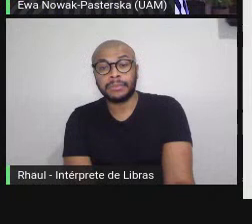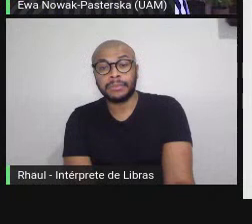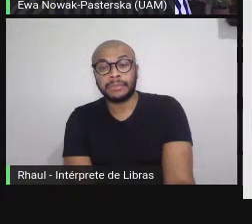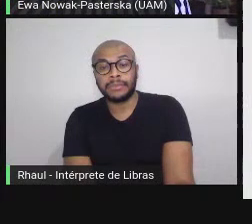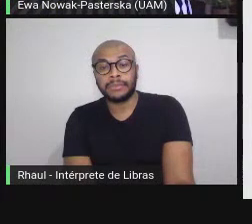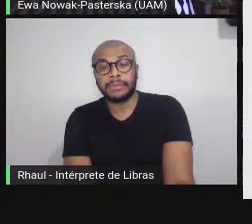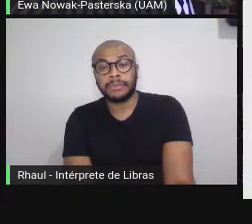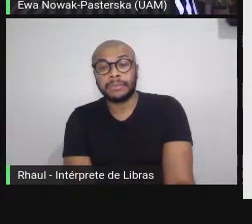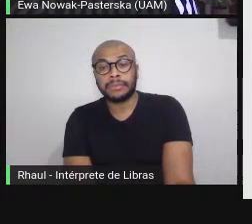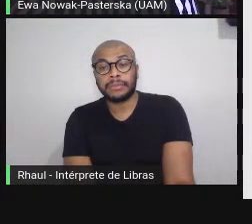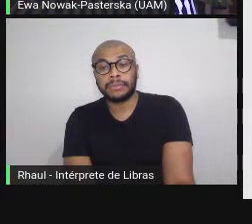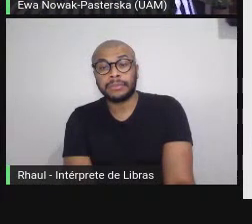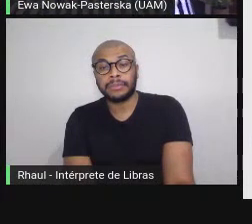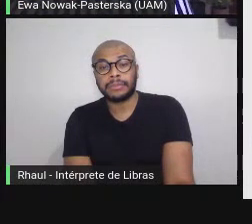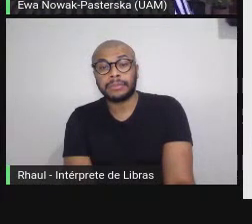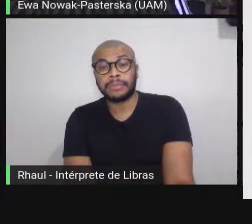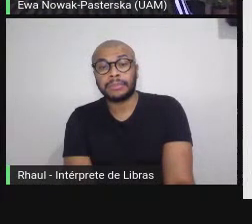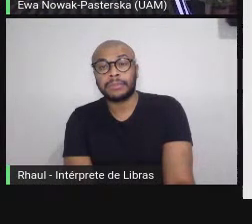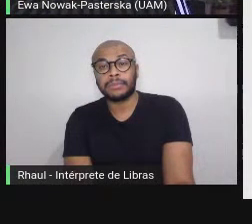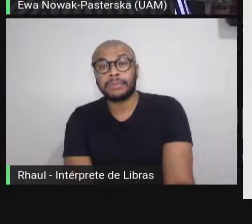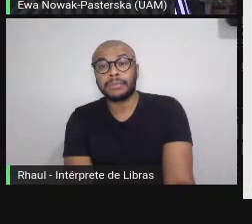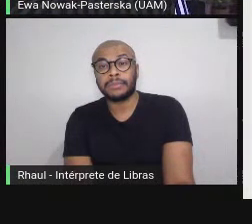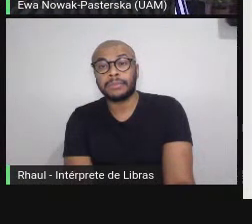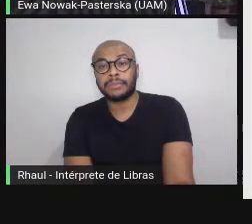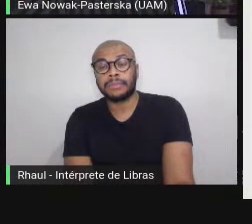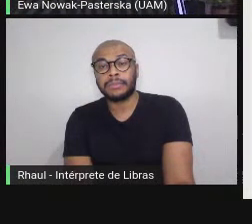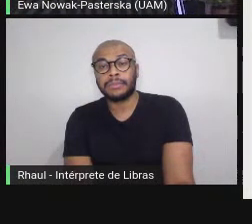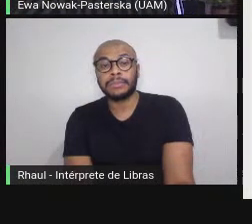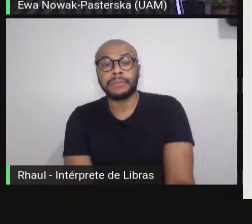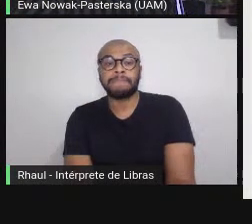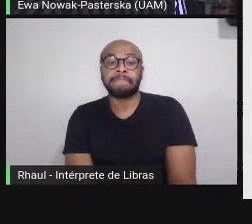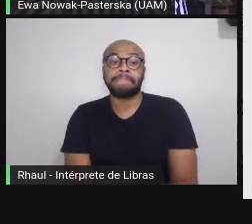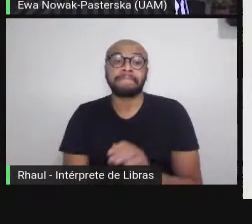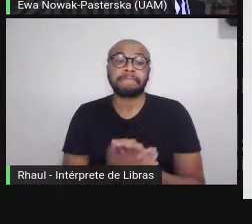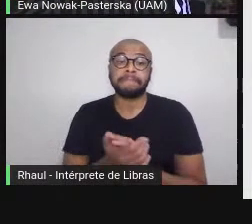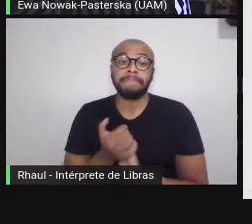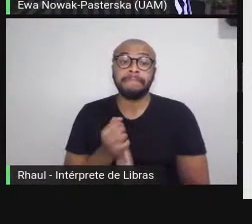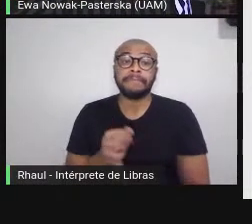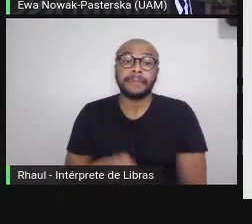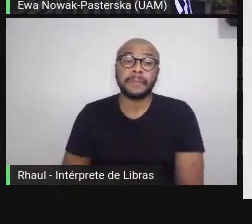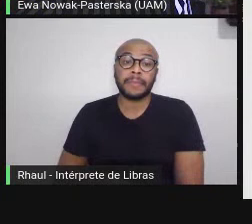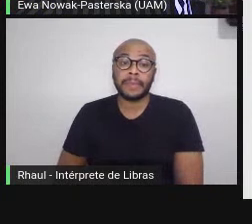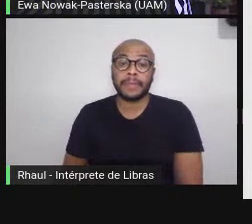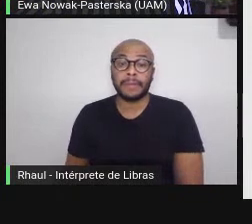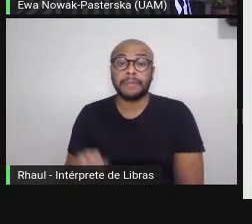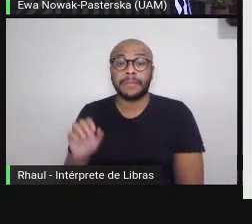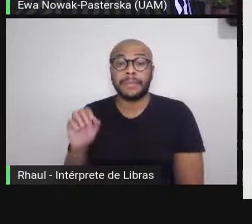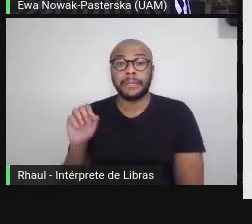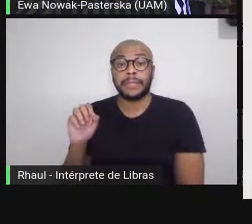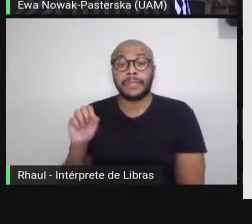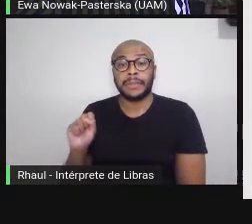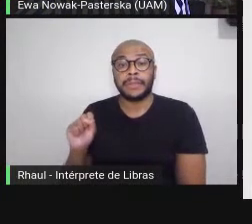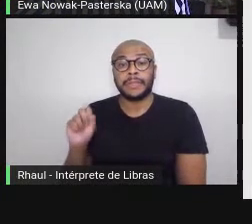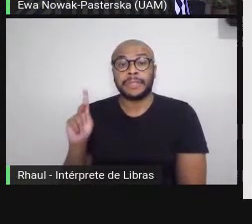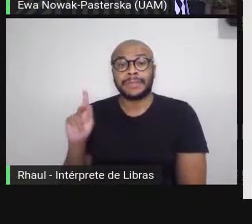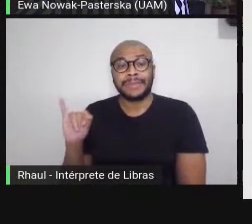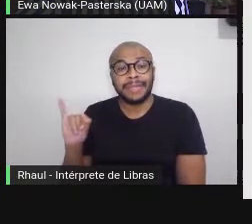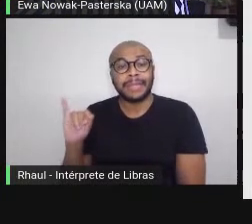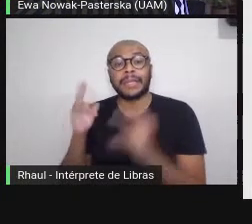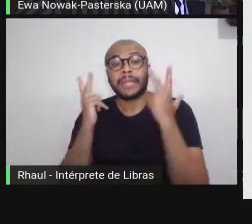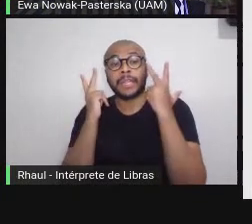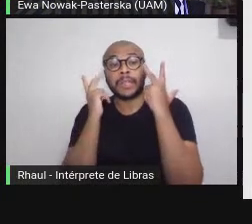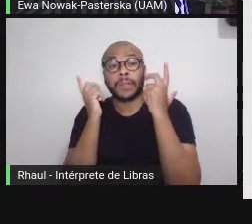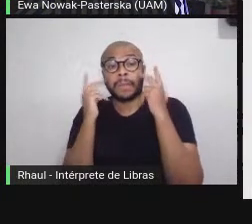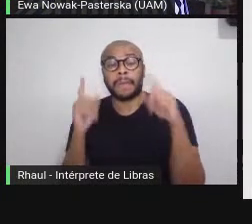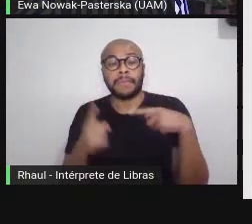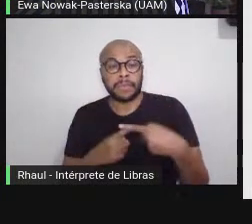bardziej wartościowe. Por que assim? Porque esse ski é tão comum. Tem uma convicção